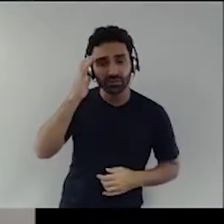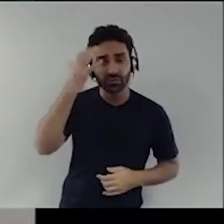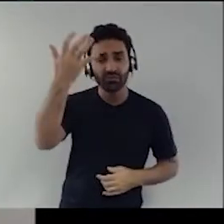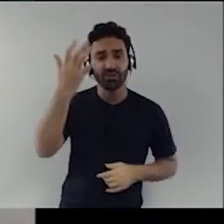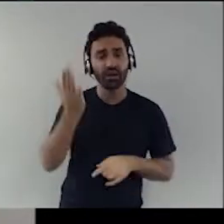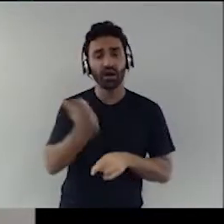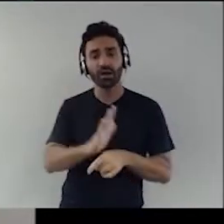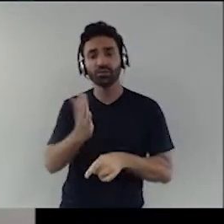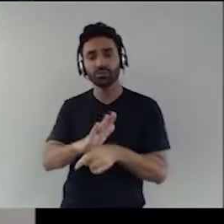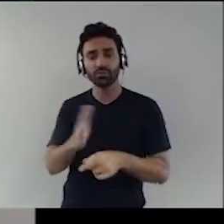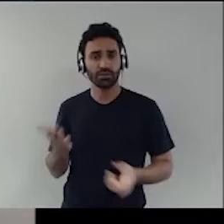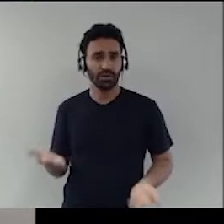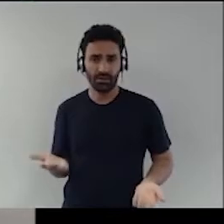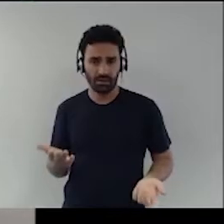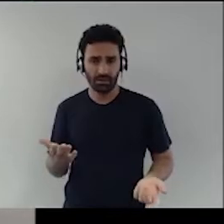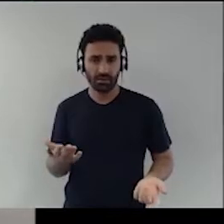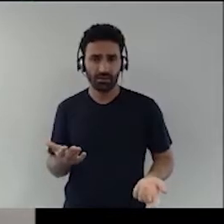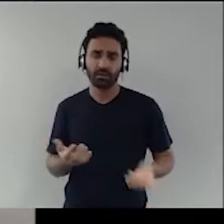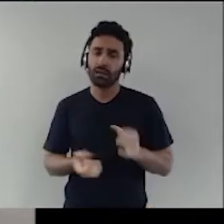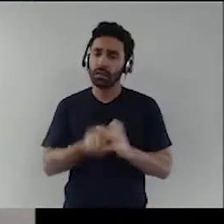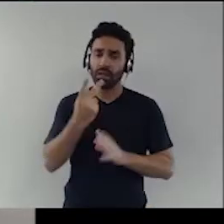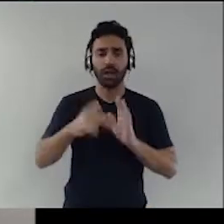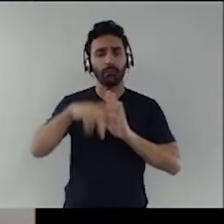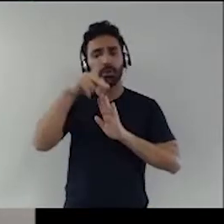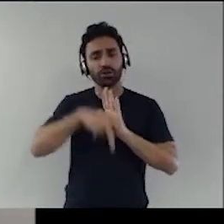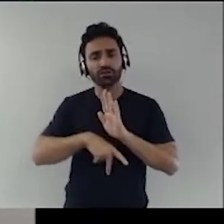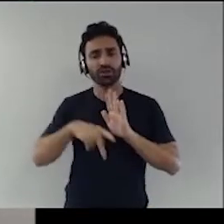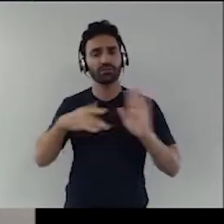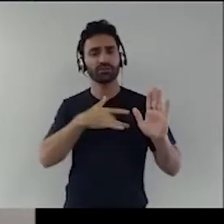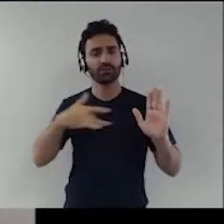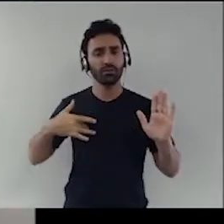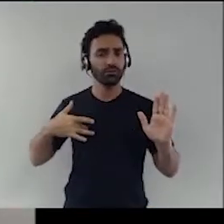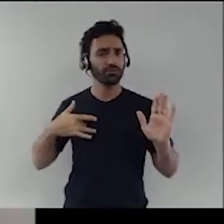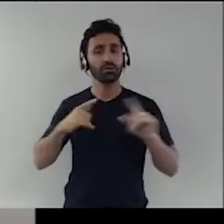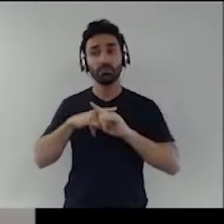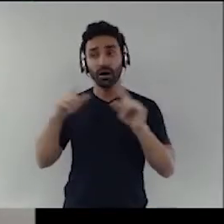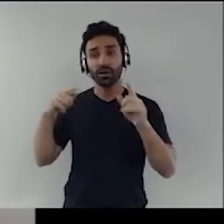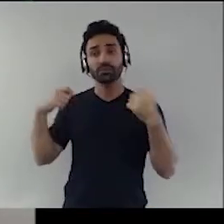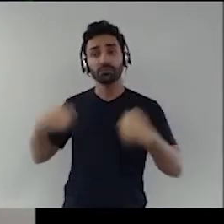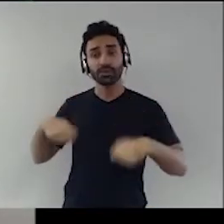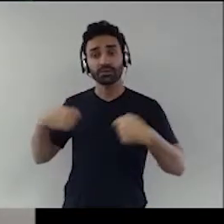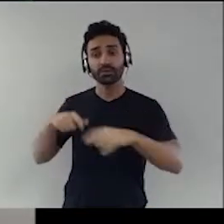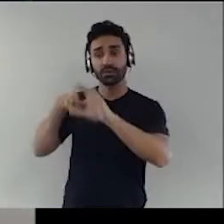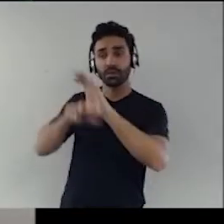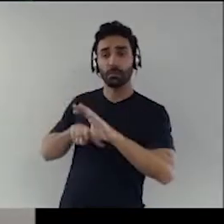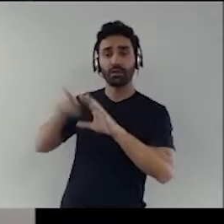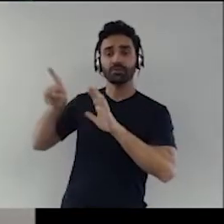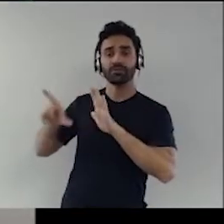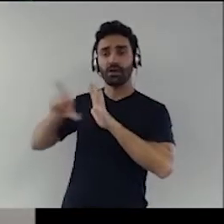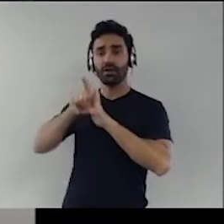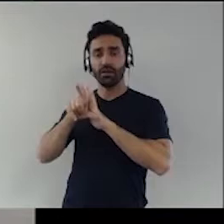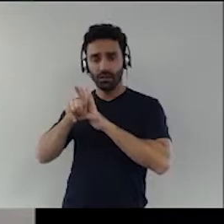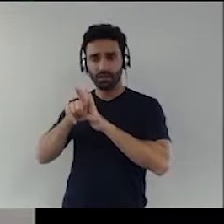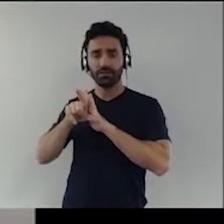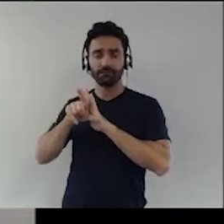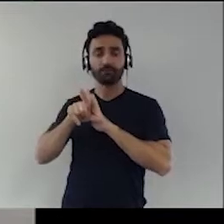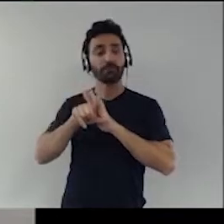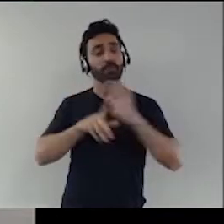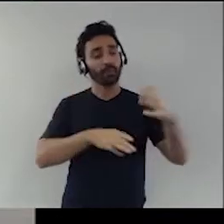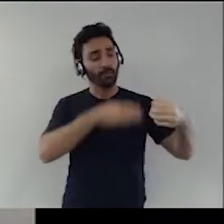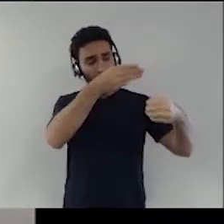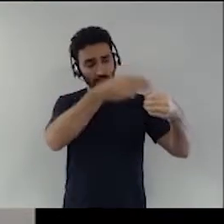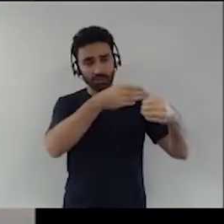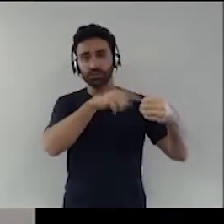da execução de política sanitária que vem da Lei Orgânica da Saúde, que estabelece o município como